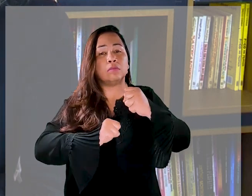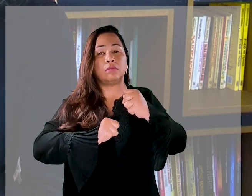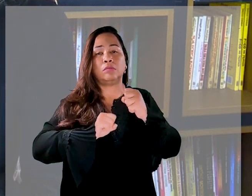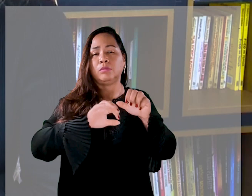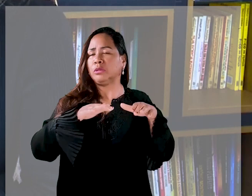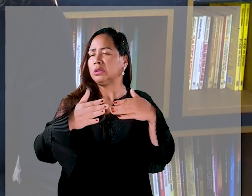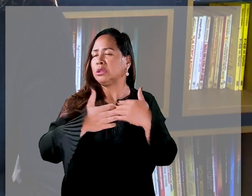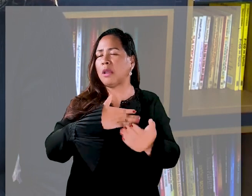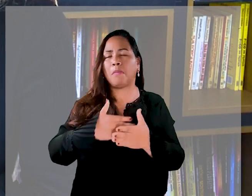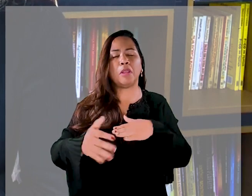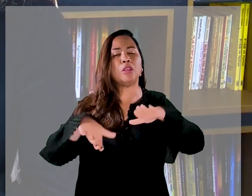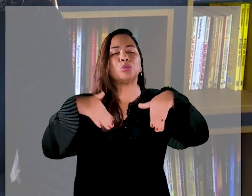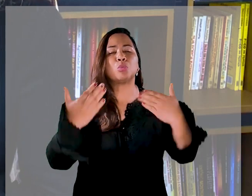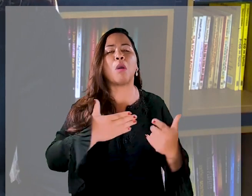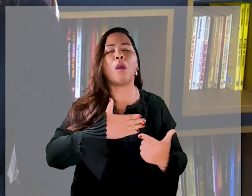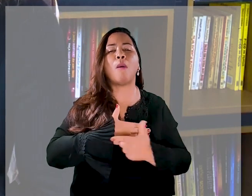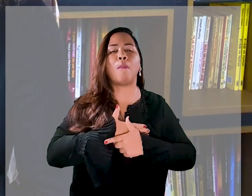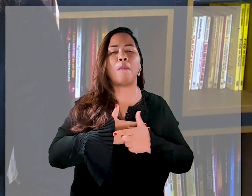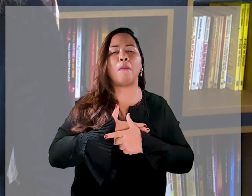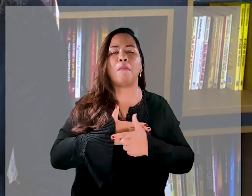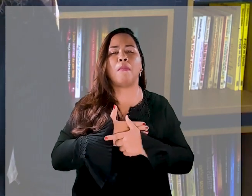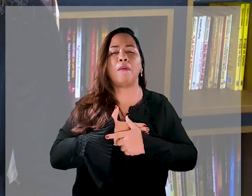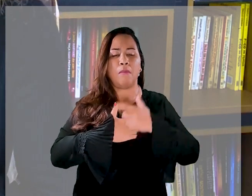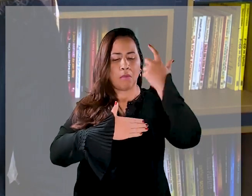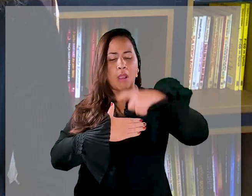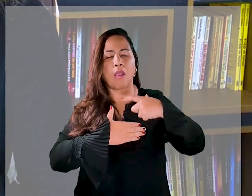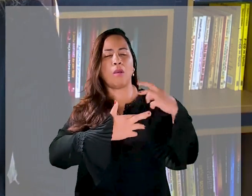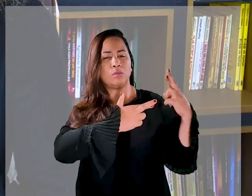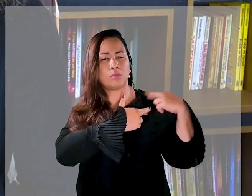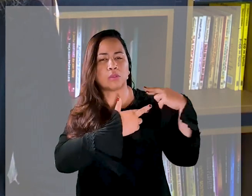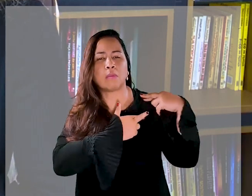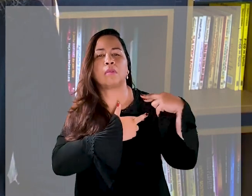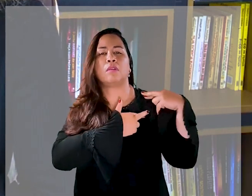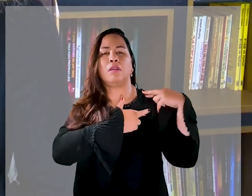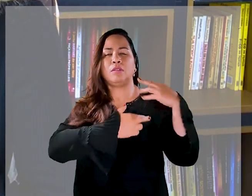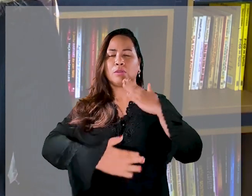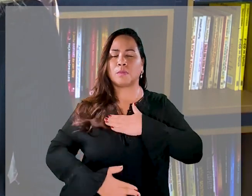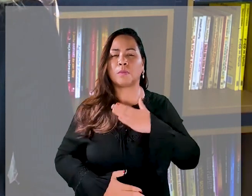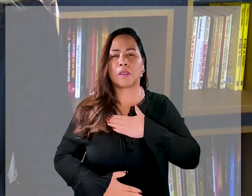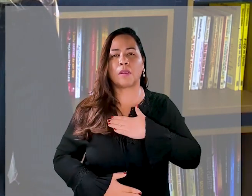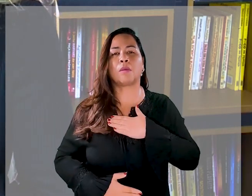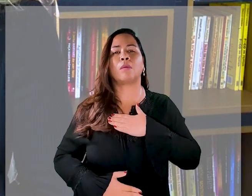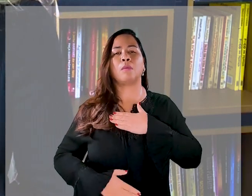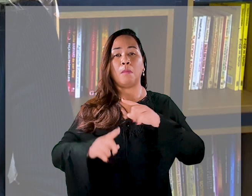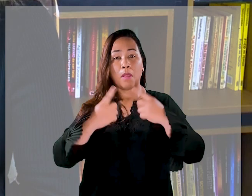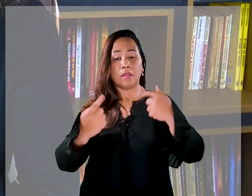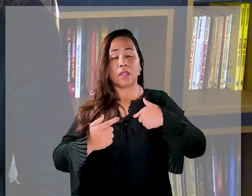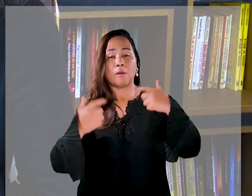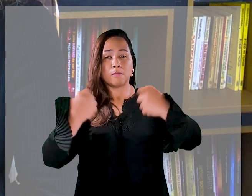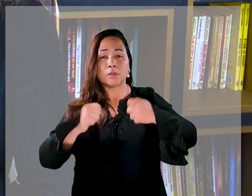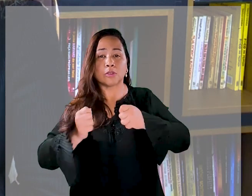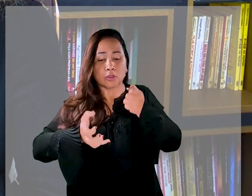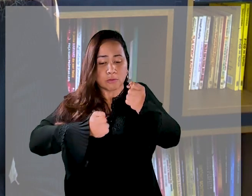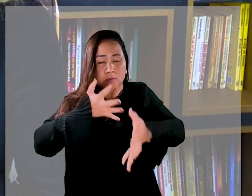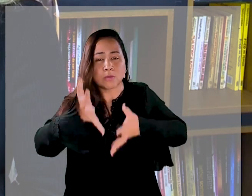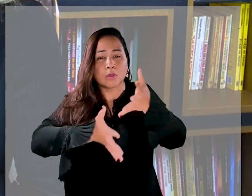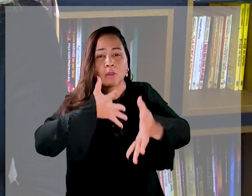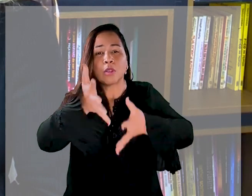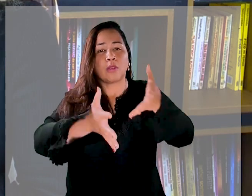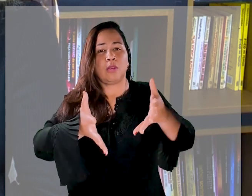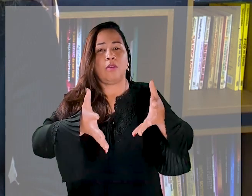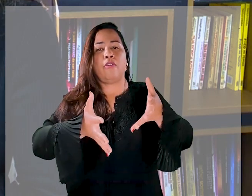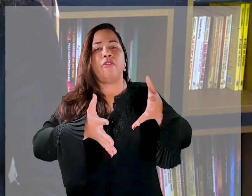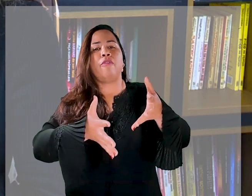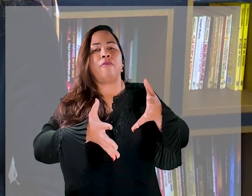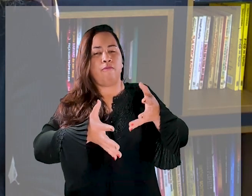é o papel que eu tenha que vestir para treinar o meu público. É além